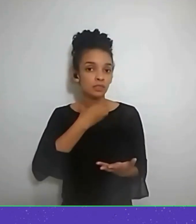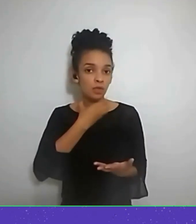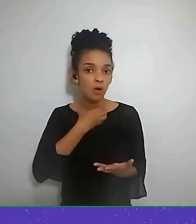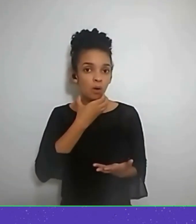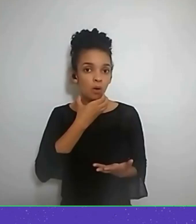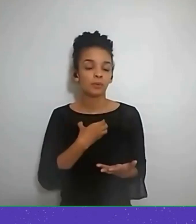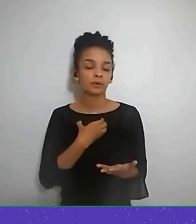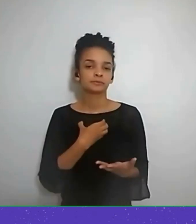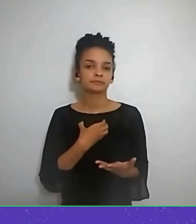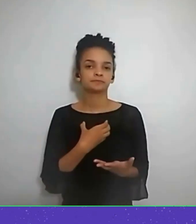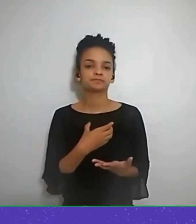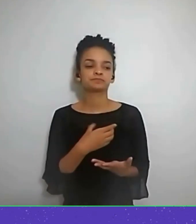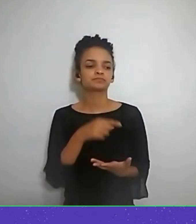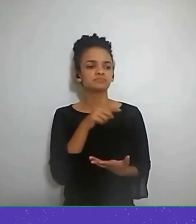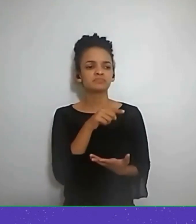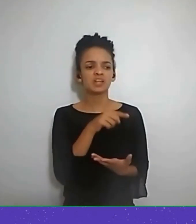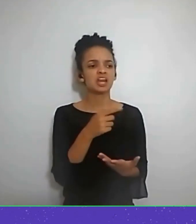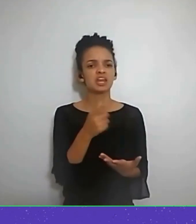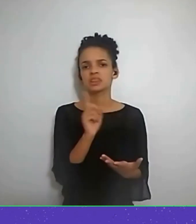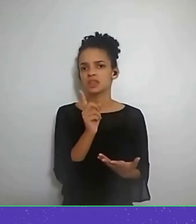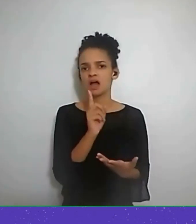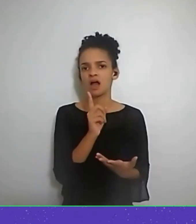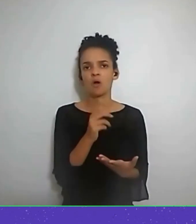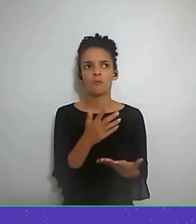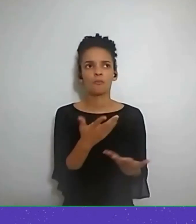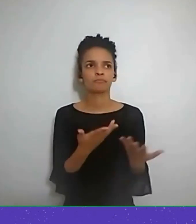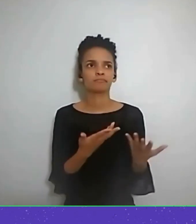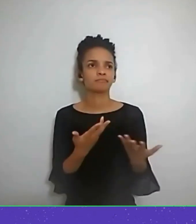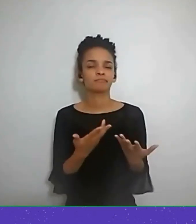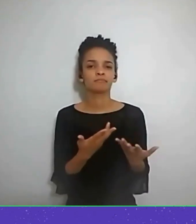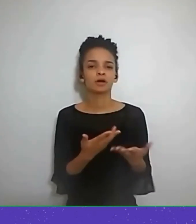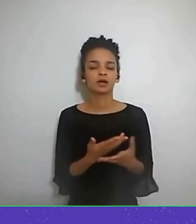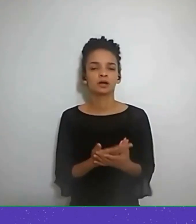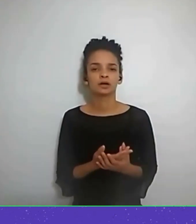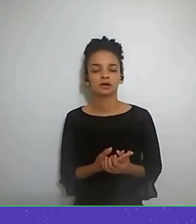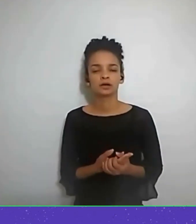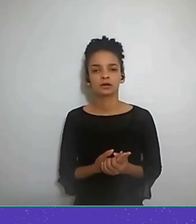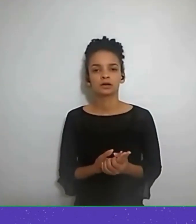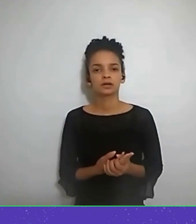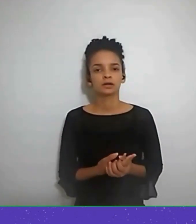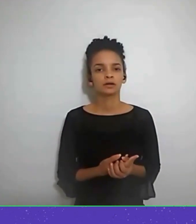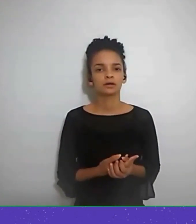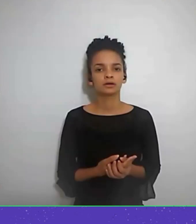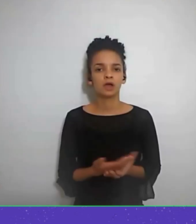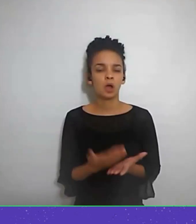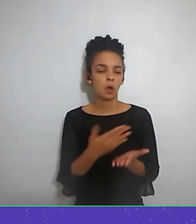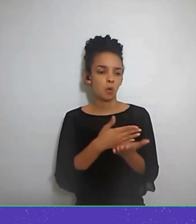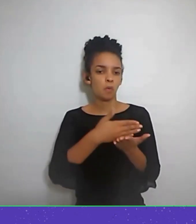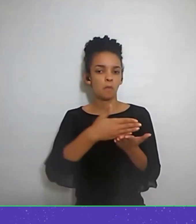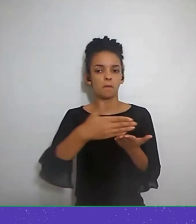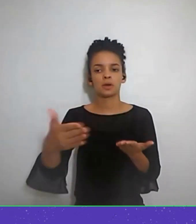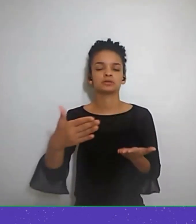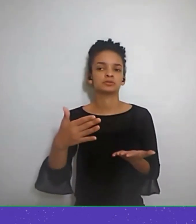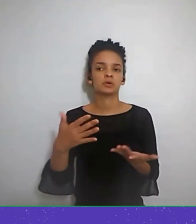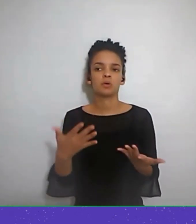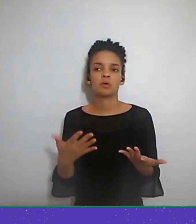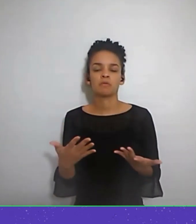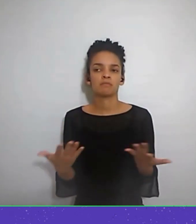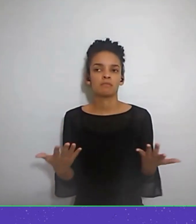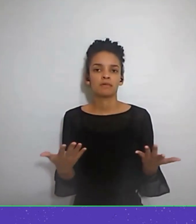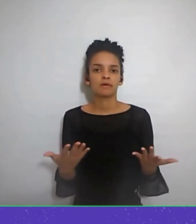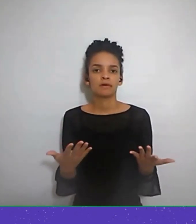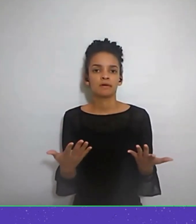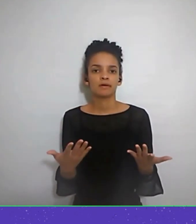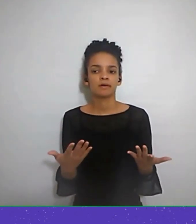teve origem em um seminário bíblico. Ele era um homem de negócio e